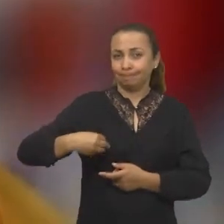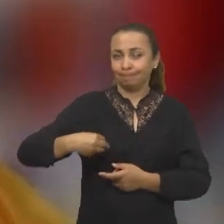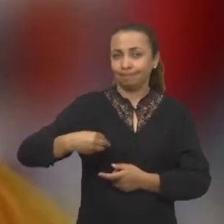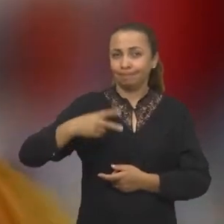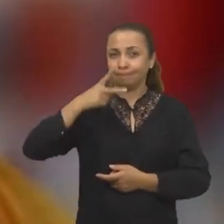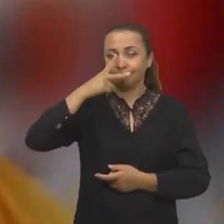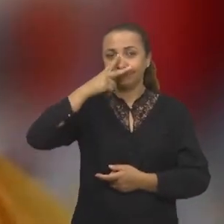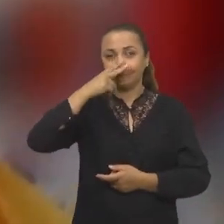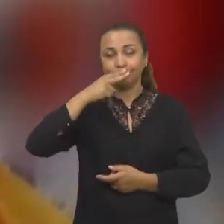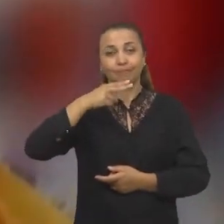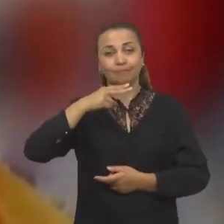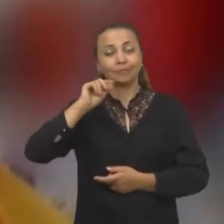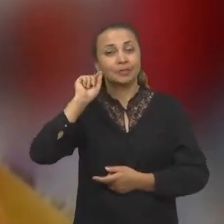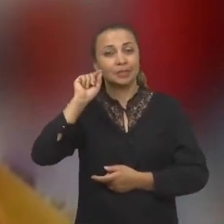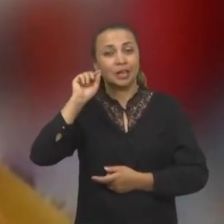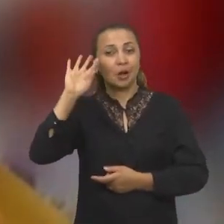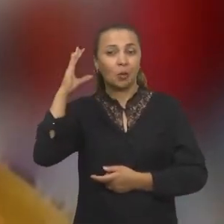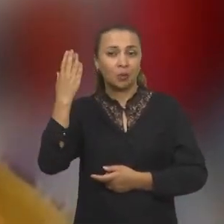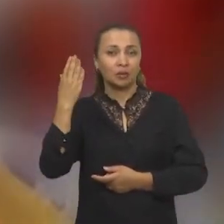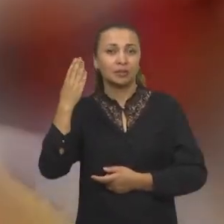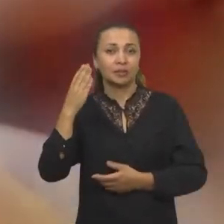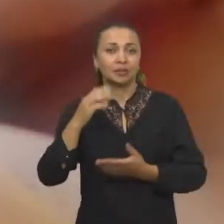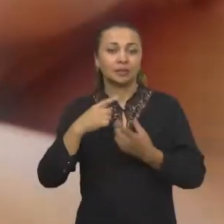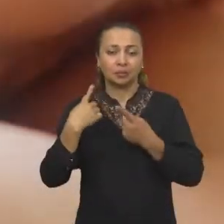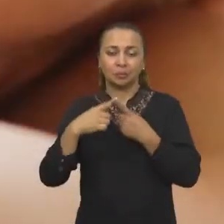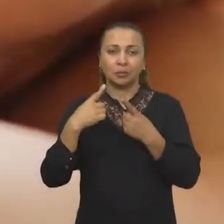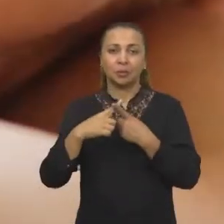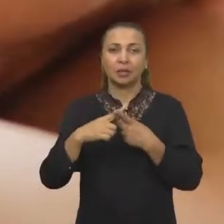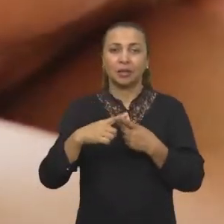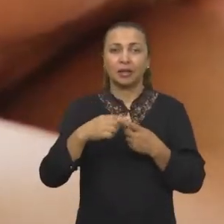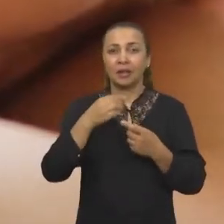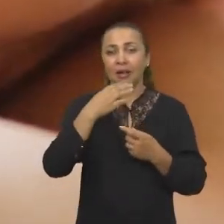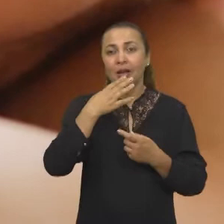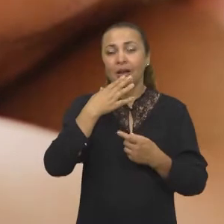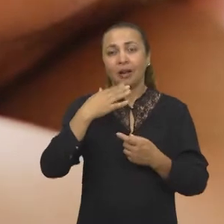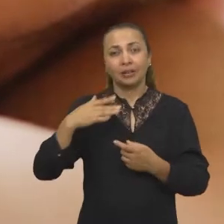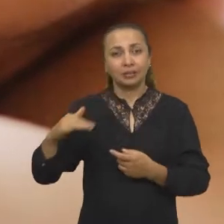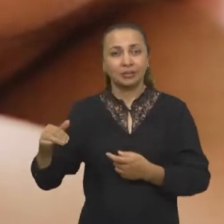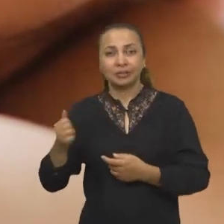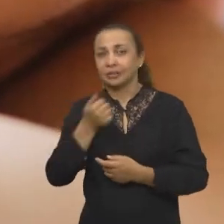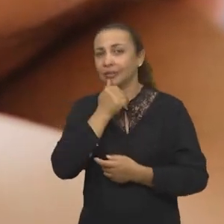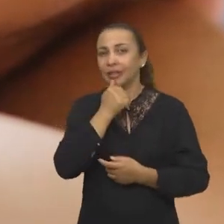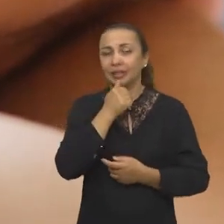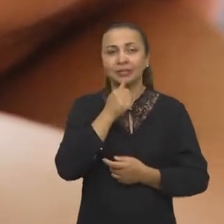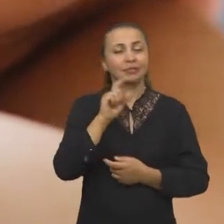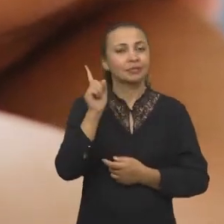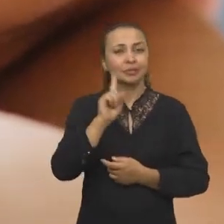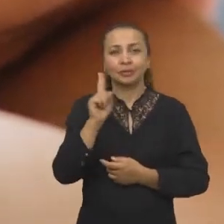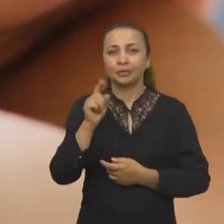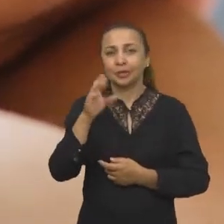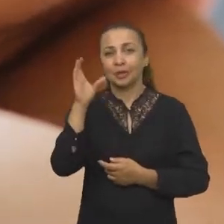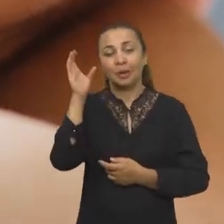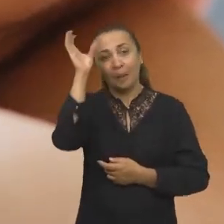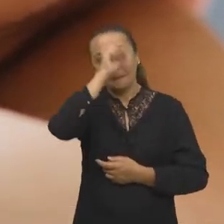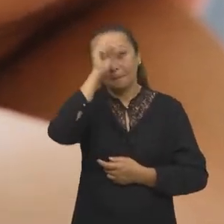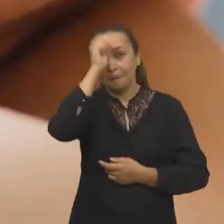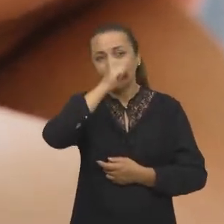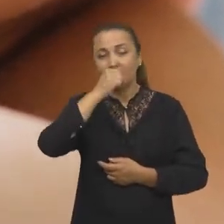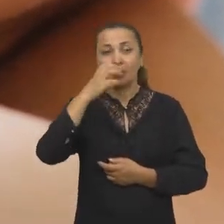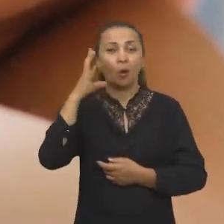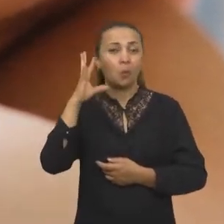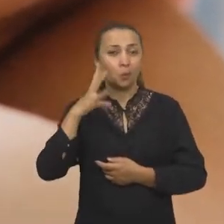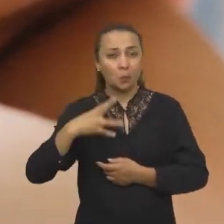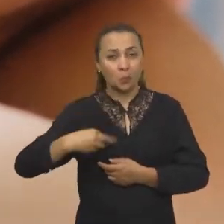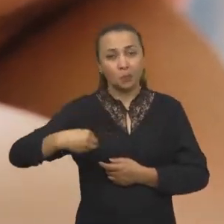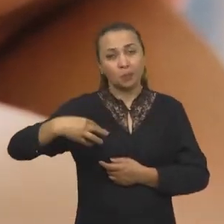mãe precisa posicionar melhor essa criança e aí esse neném vai pegar melhor na parte da mama, né? Que ela vai